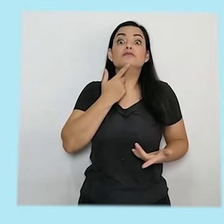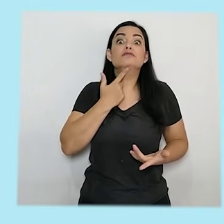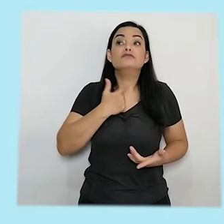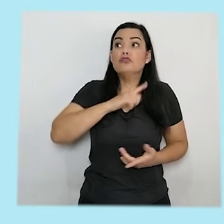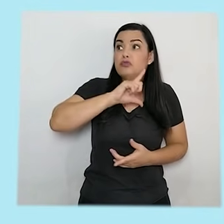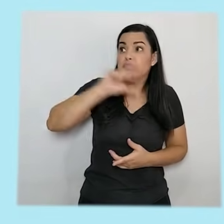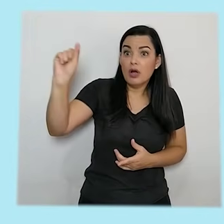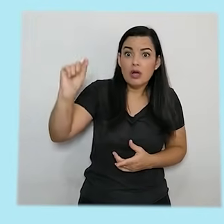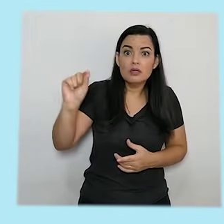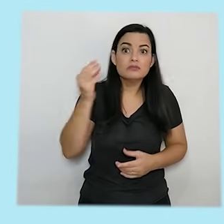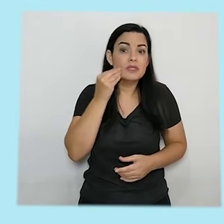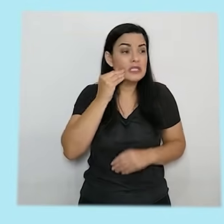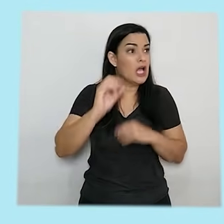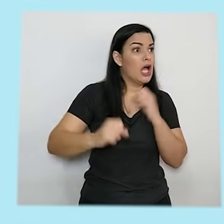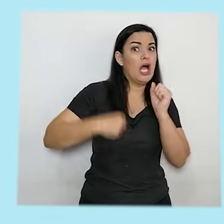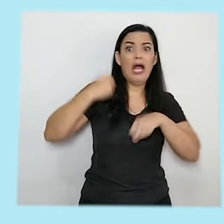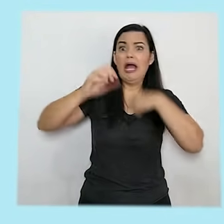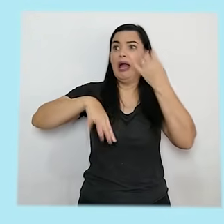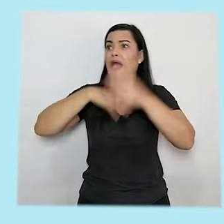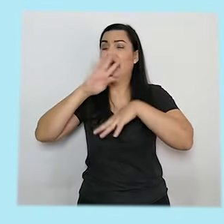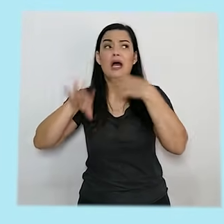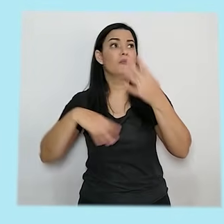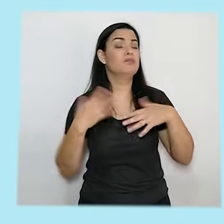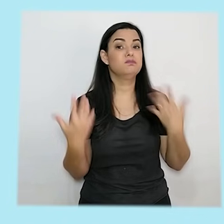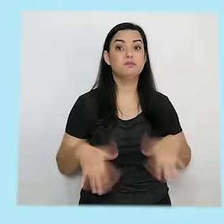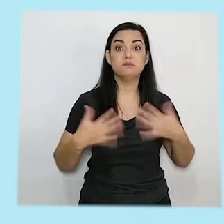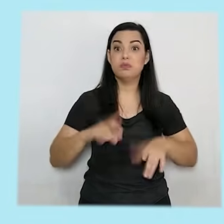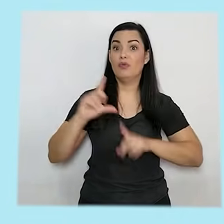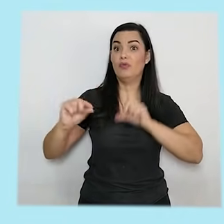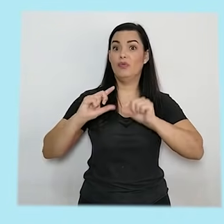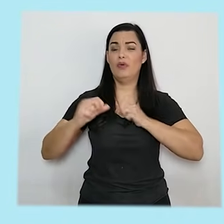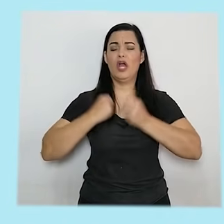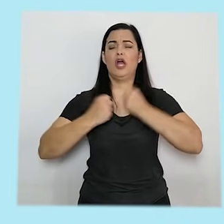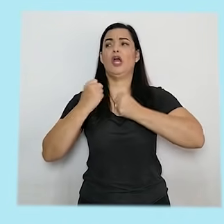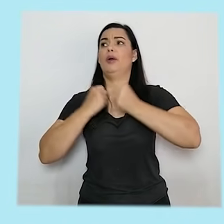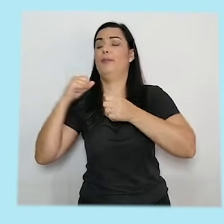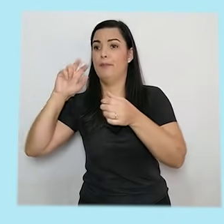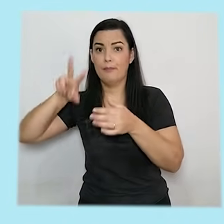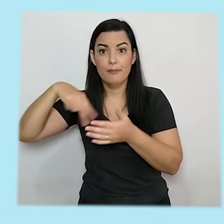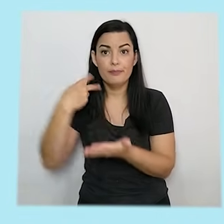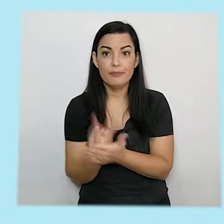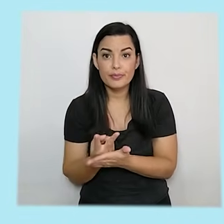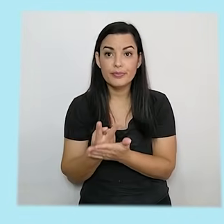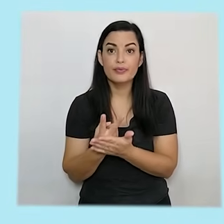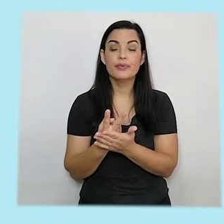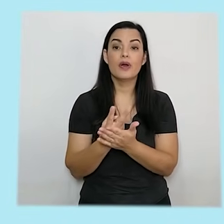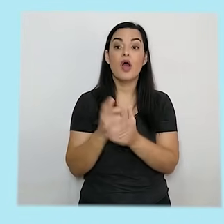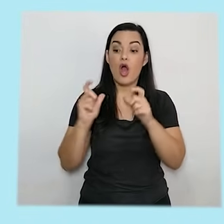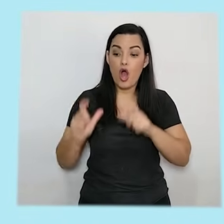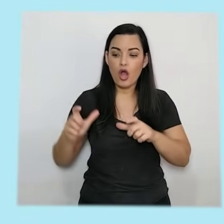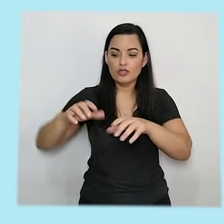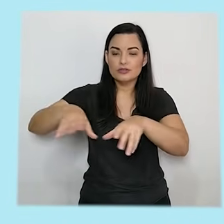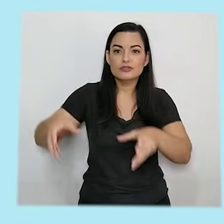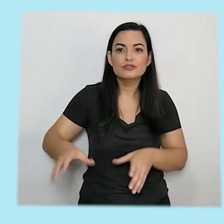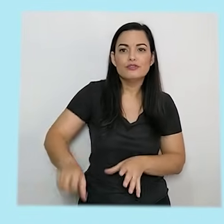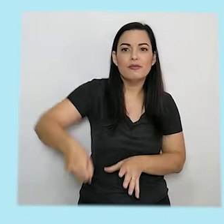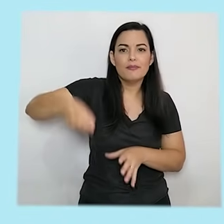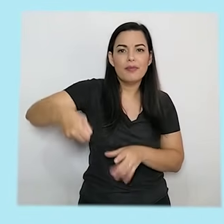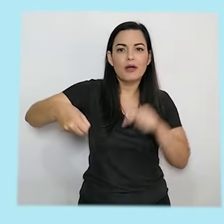fugir. Fuga atrapalhada! Caiu de cabeça um balde cheio de leite